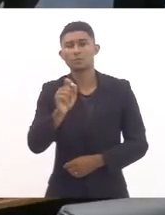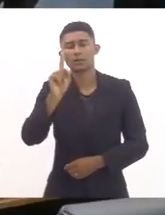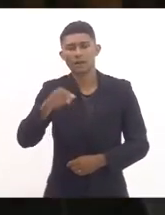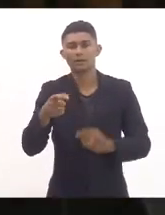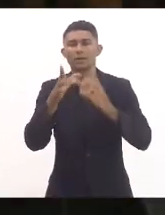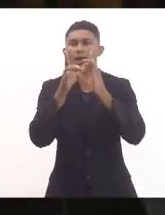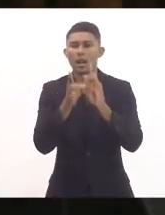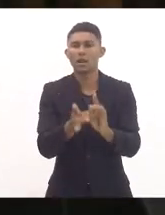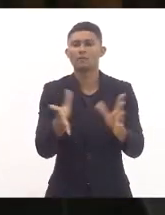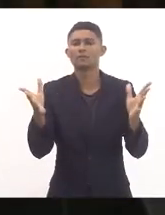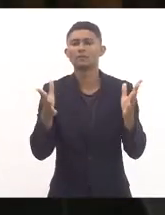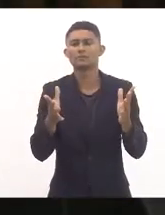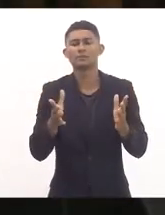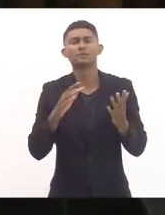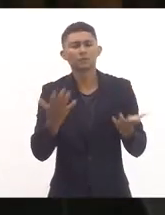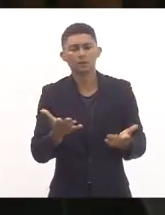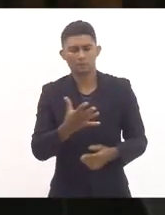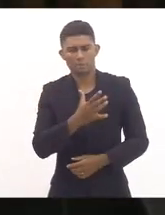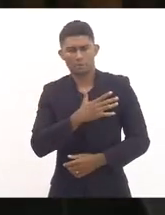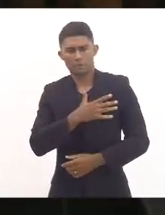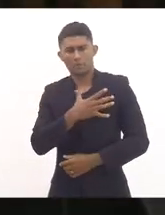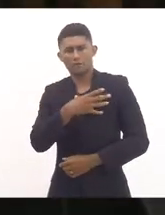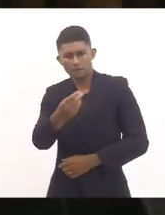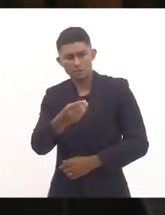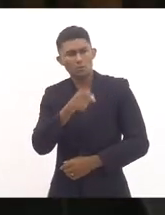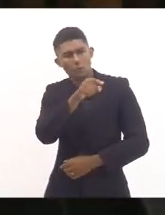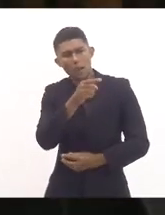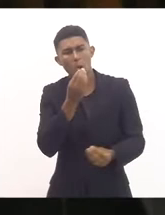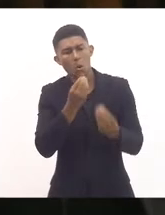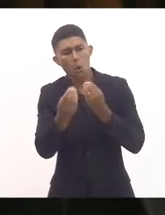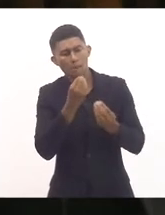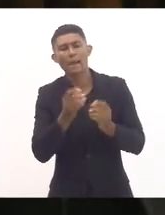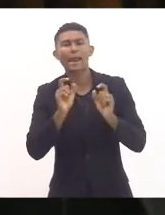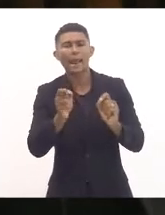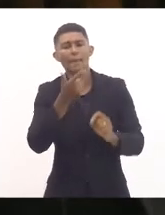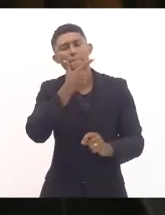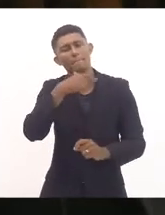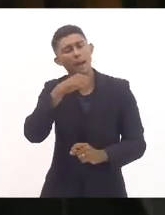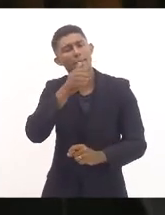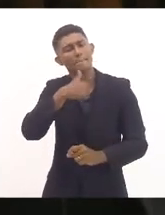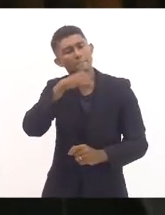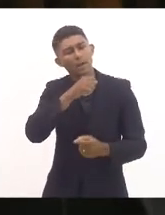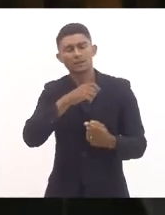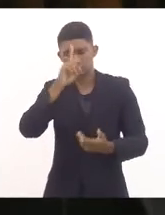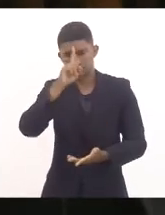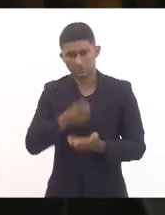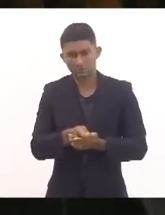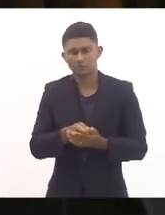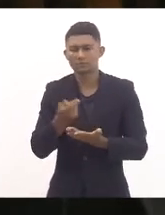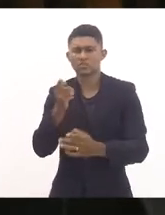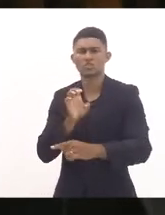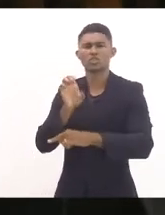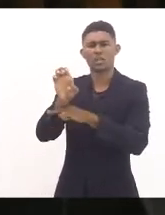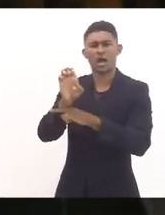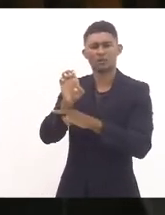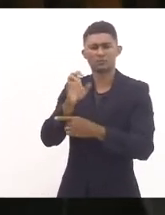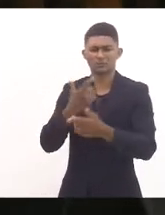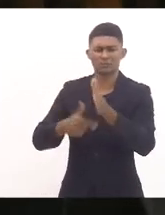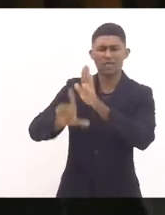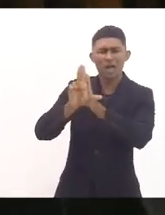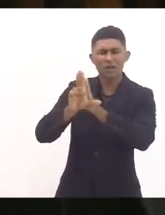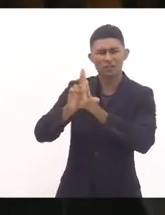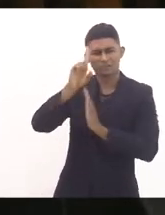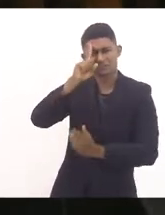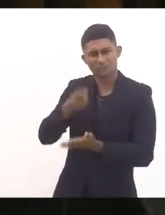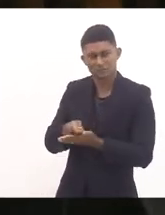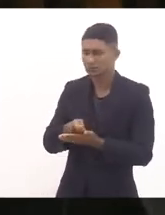Quem diz o que meus filhos vão se alimentar sou eu, e nunca será o Estado, tampouco deputado, nem lei nenhuma. O que essa